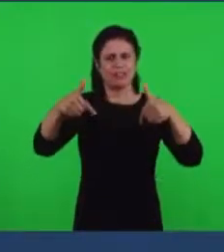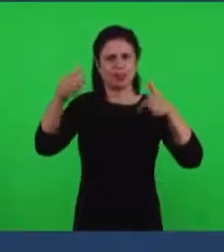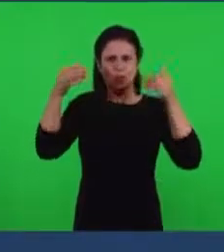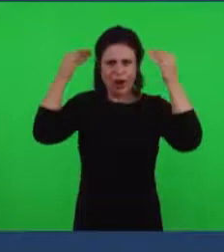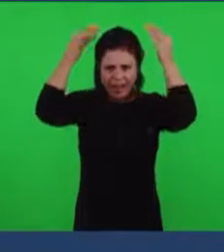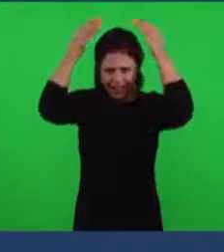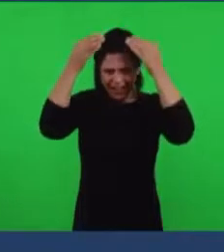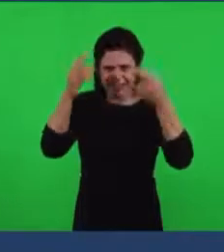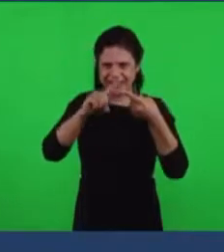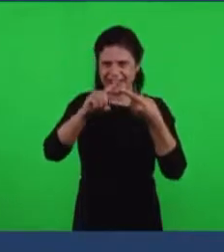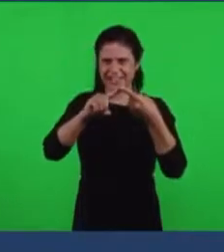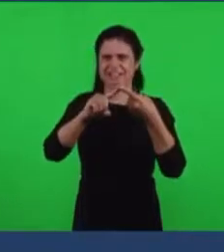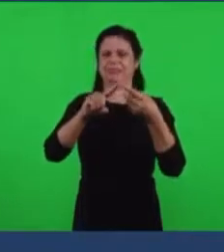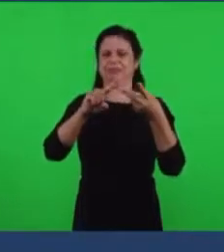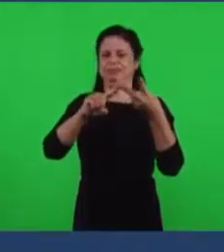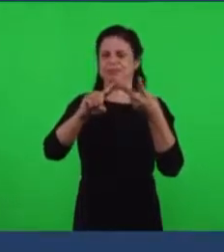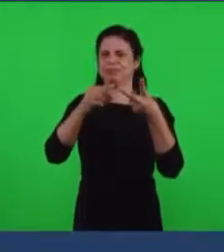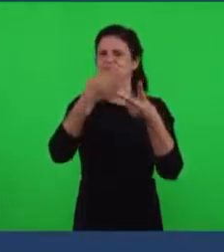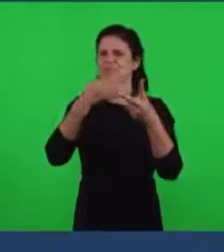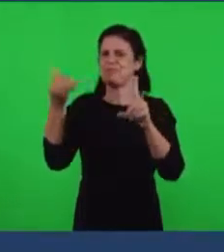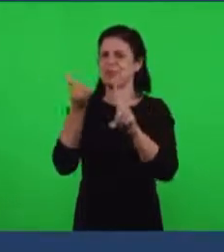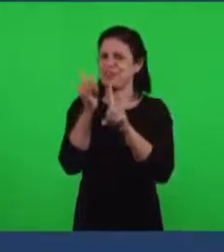salvador principalmente